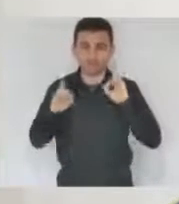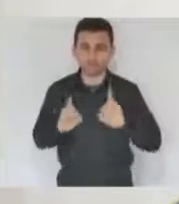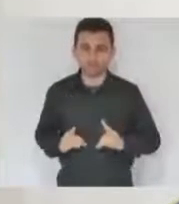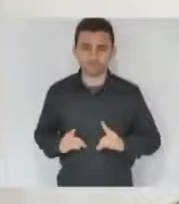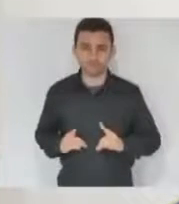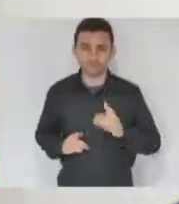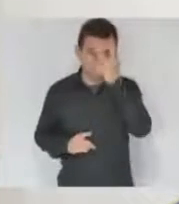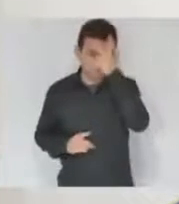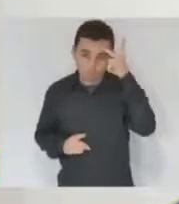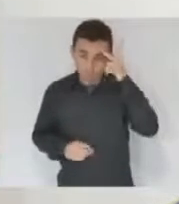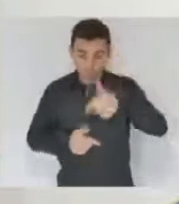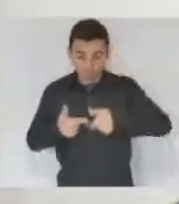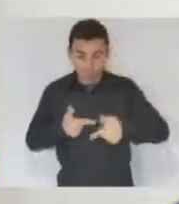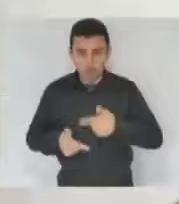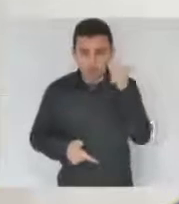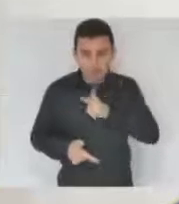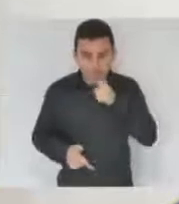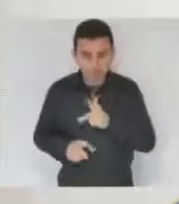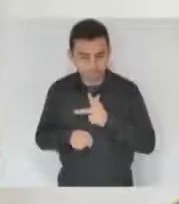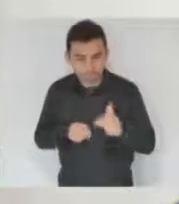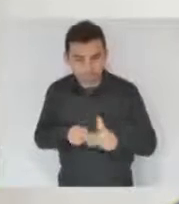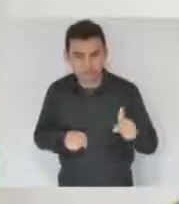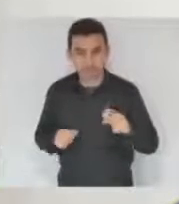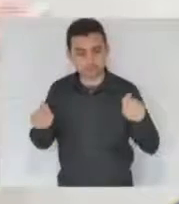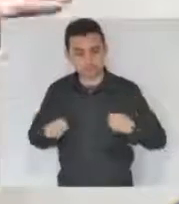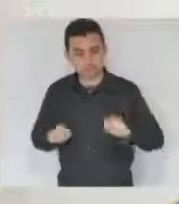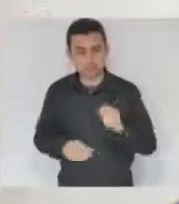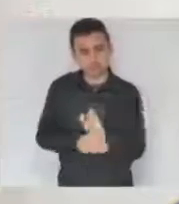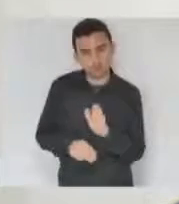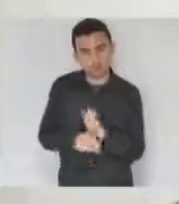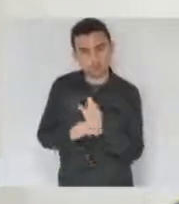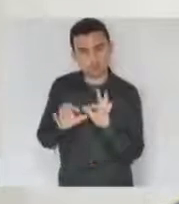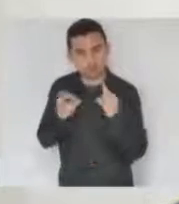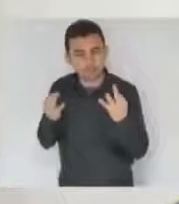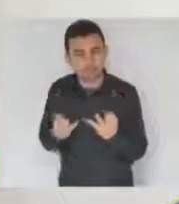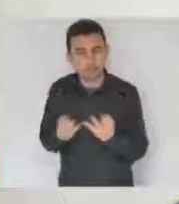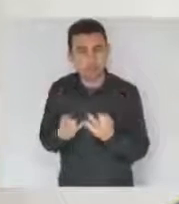trabalho que a gente vence, é do trabalho que a gente sustenta a família, assim é o cidadão.